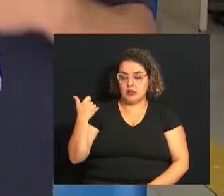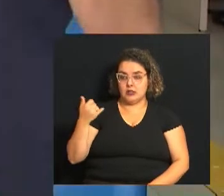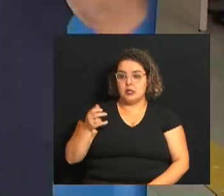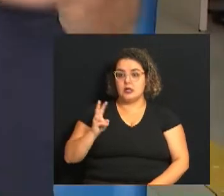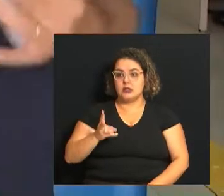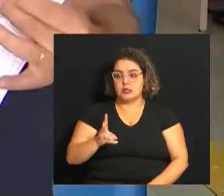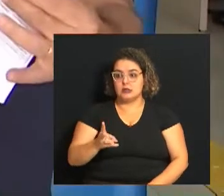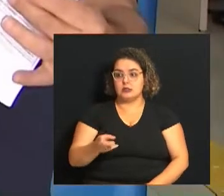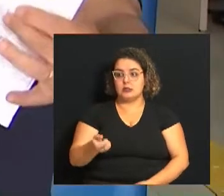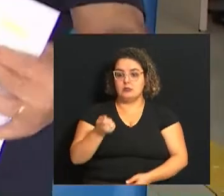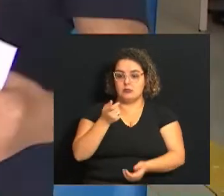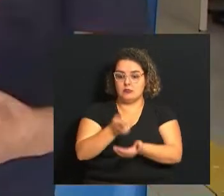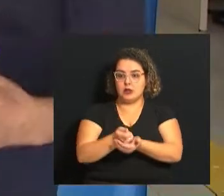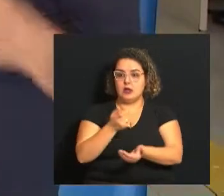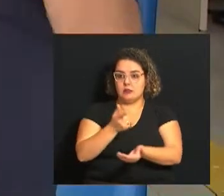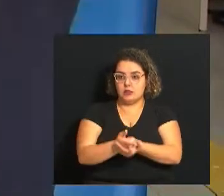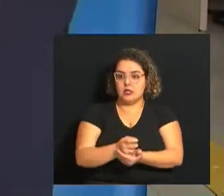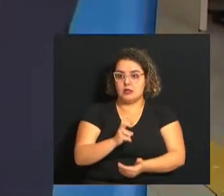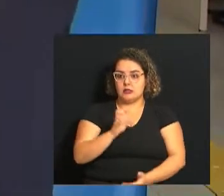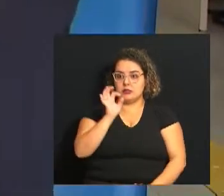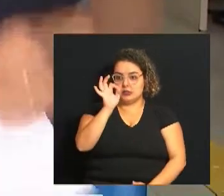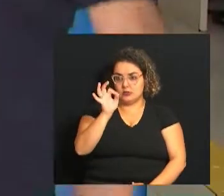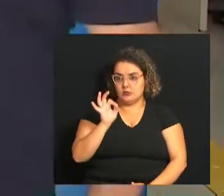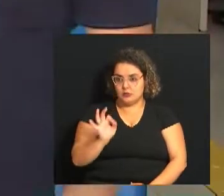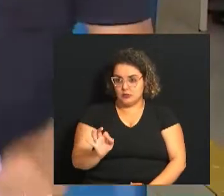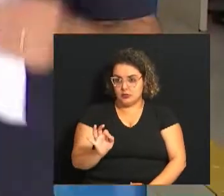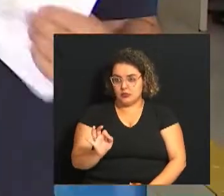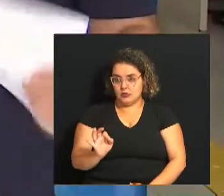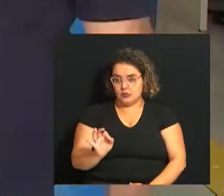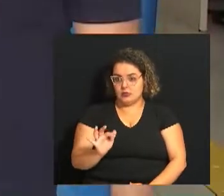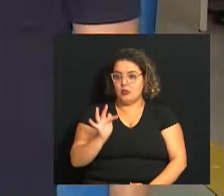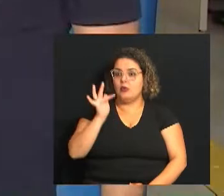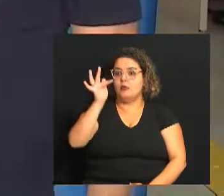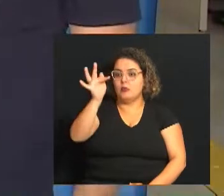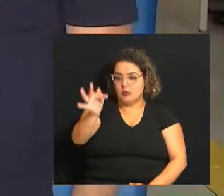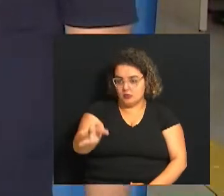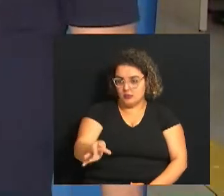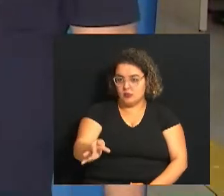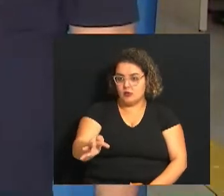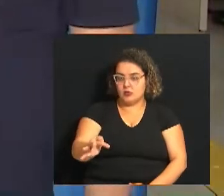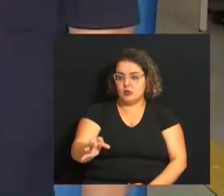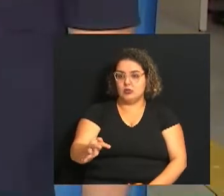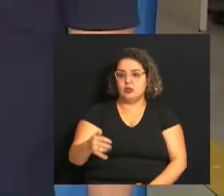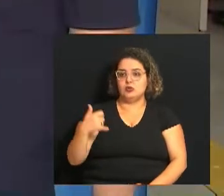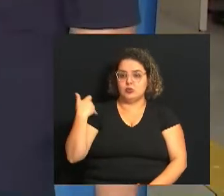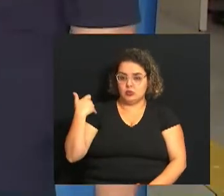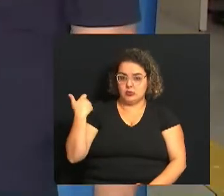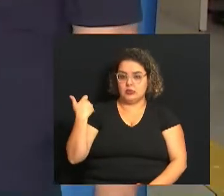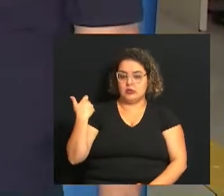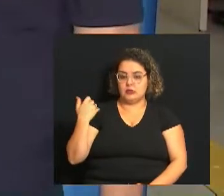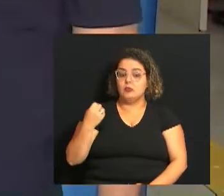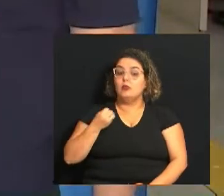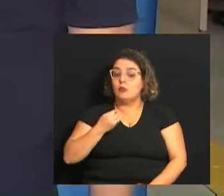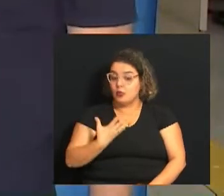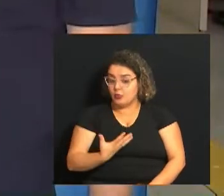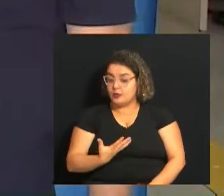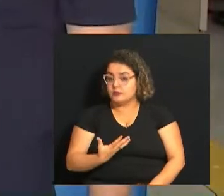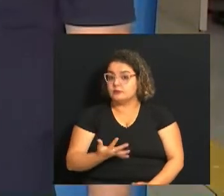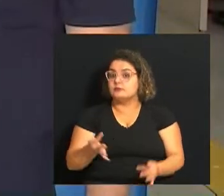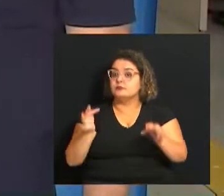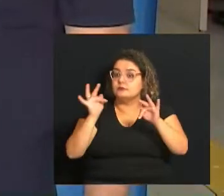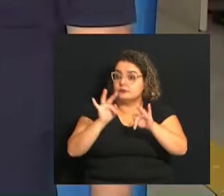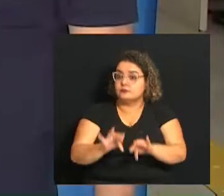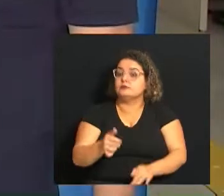recolhe 5% para futuro idade. Boa, boa. Bom, para finalizar, para quem ligou a